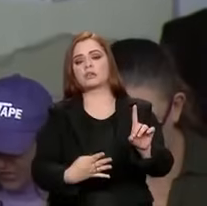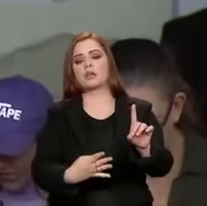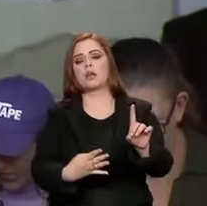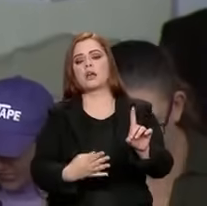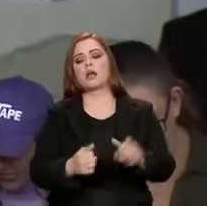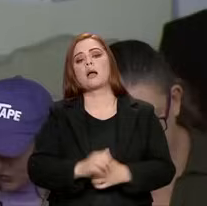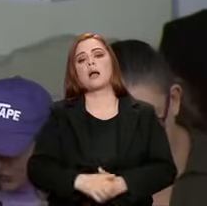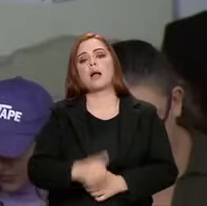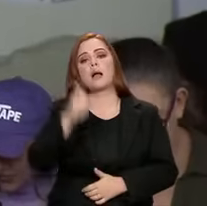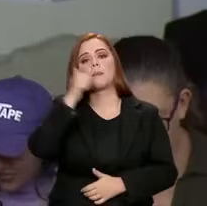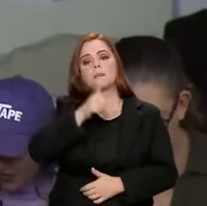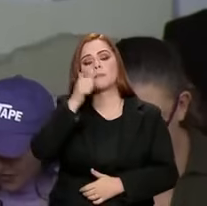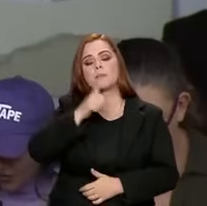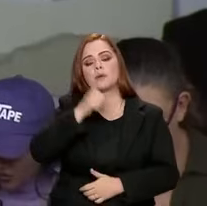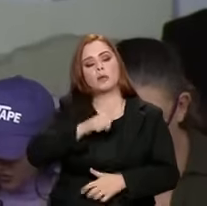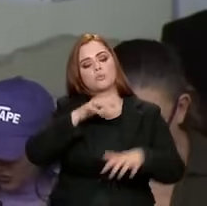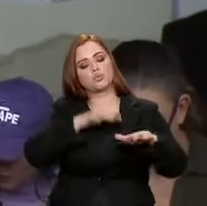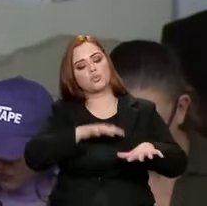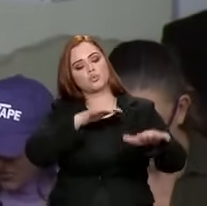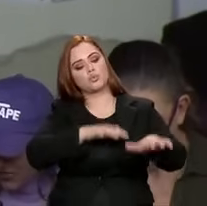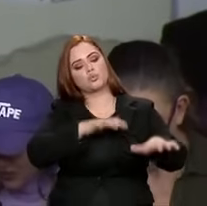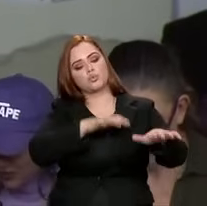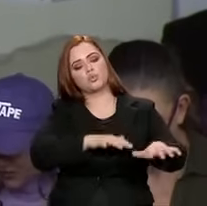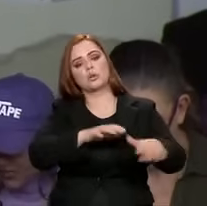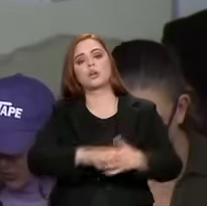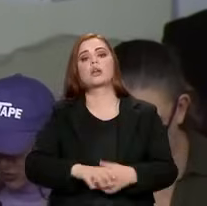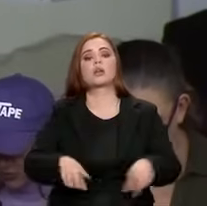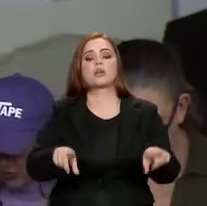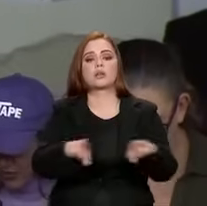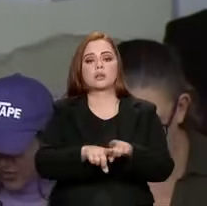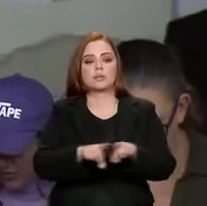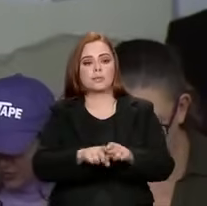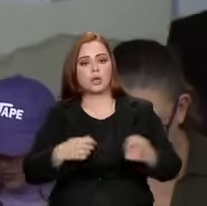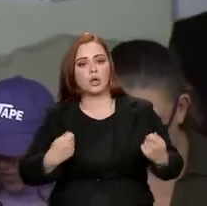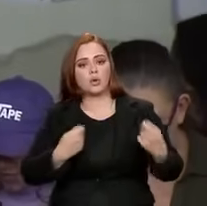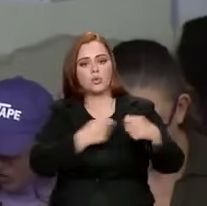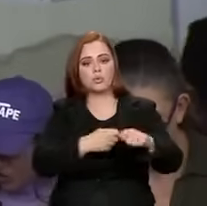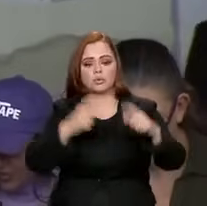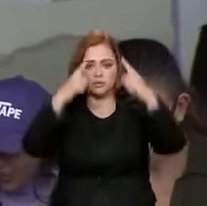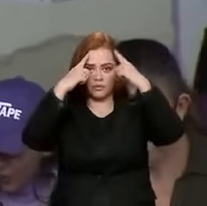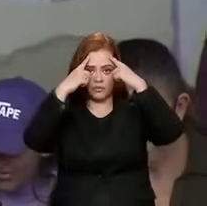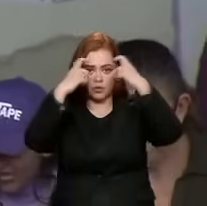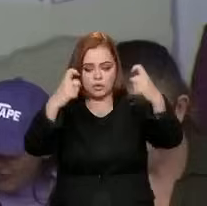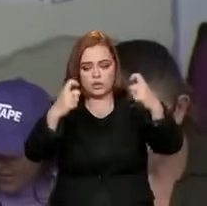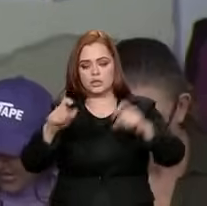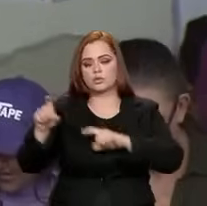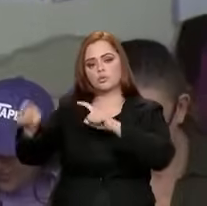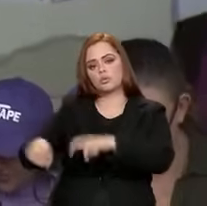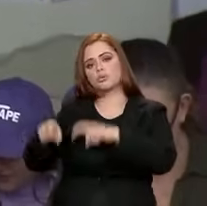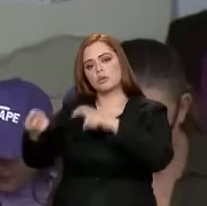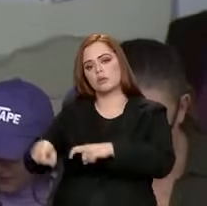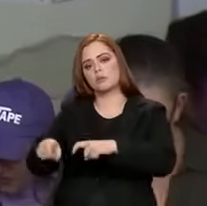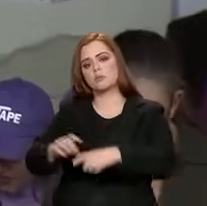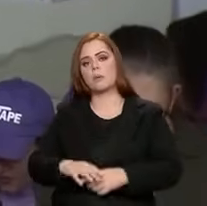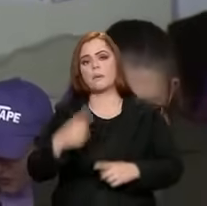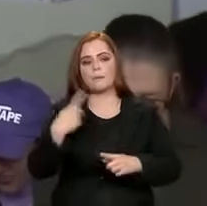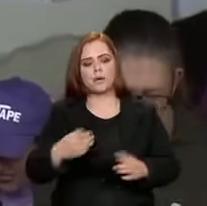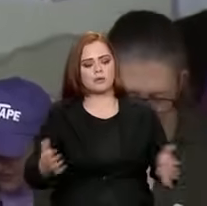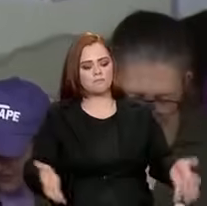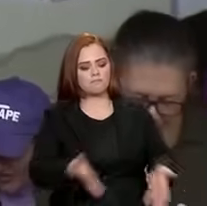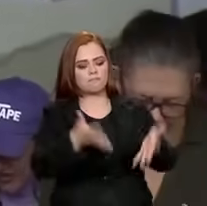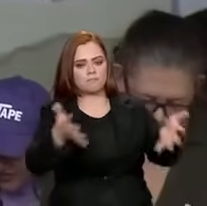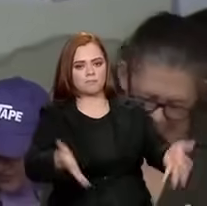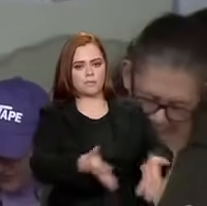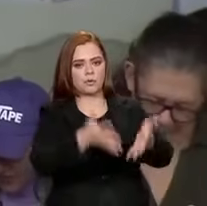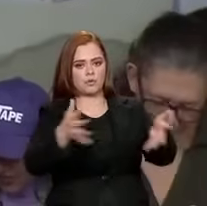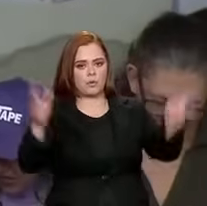Alves a comissão nacional de enfrentamento a violência no campo para promover